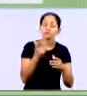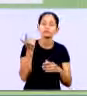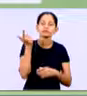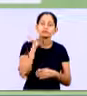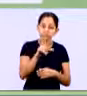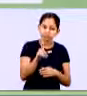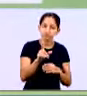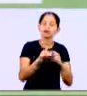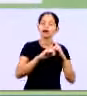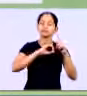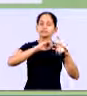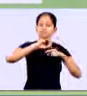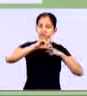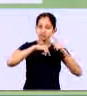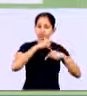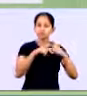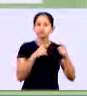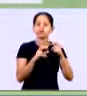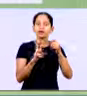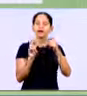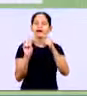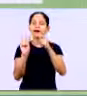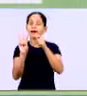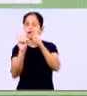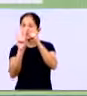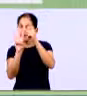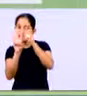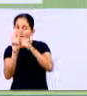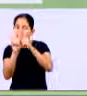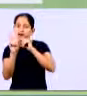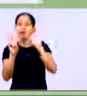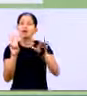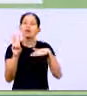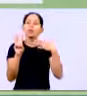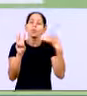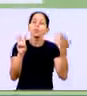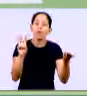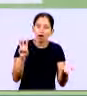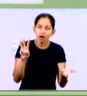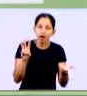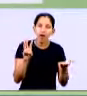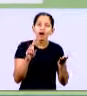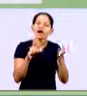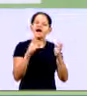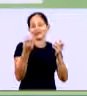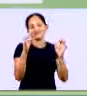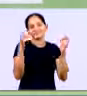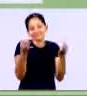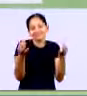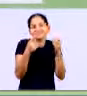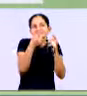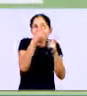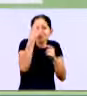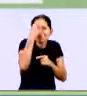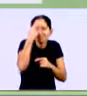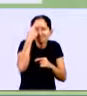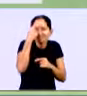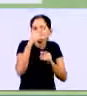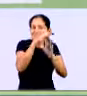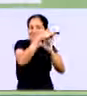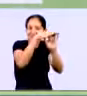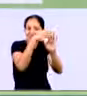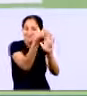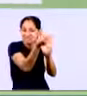mil, a gente vai ver que no trimestre 2, ele ficou com o saldo inicial de 6 mil. Né? Isso, exatamente. Ele está aqui.